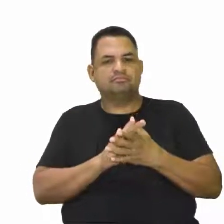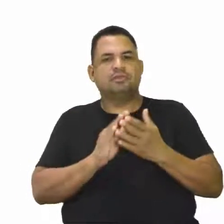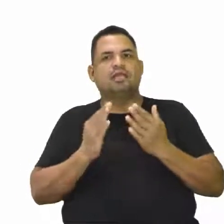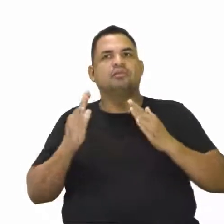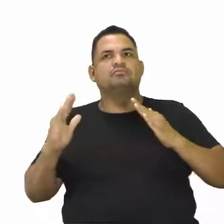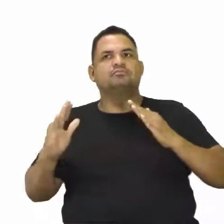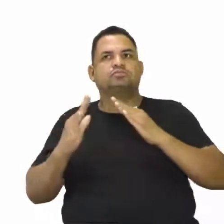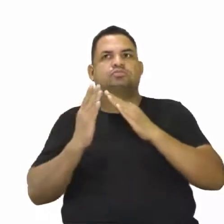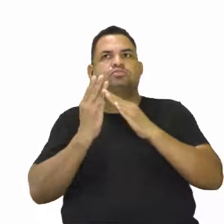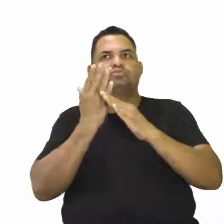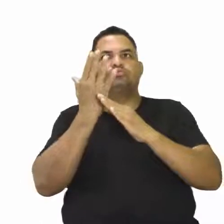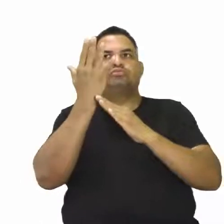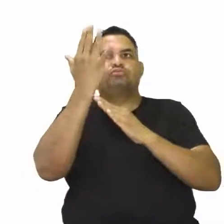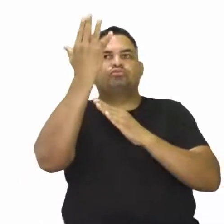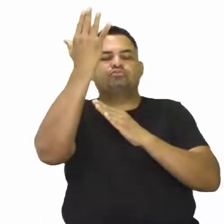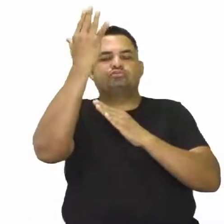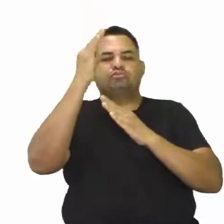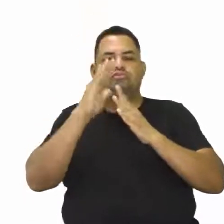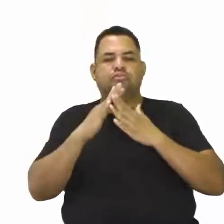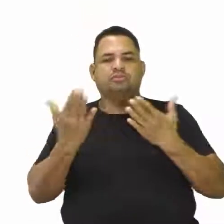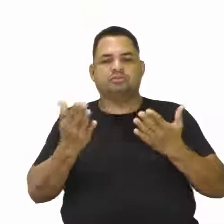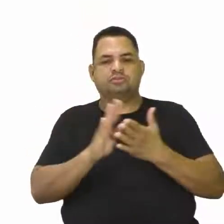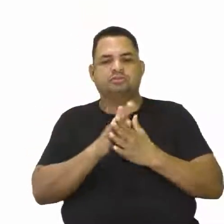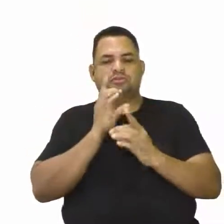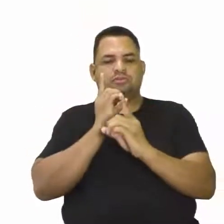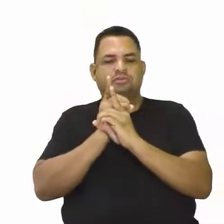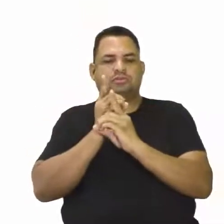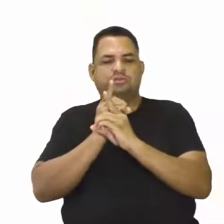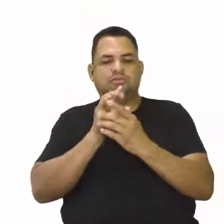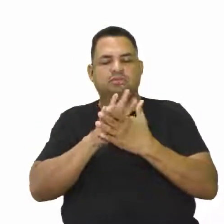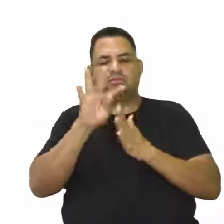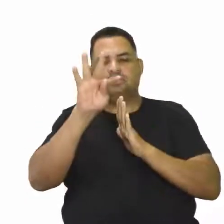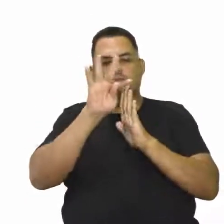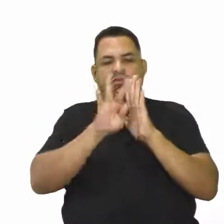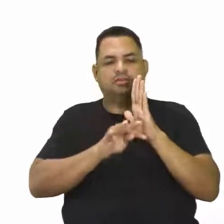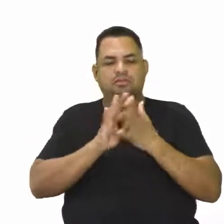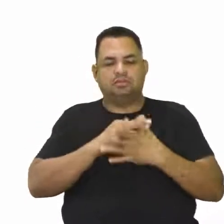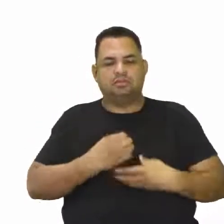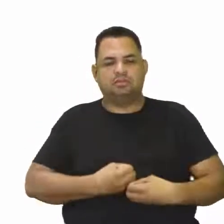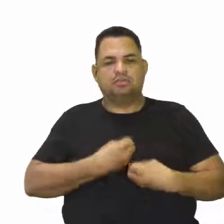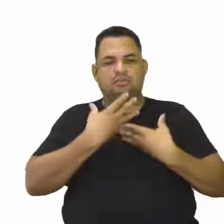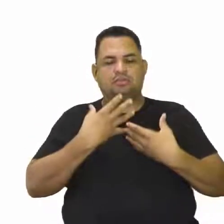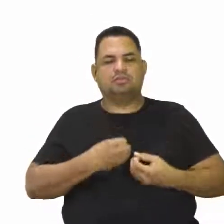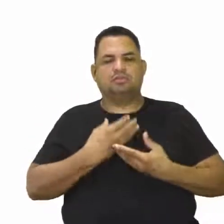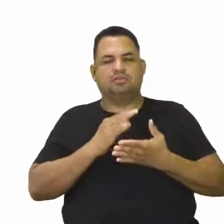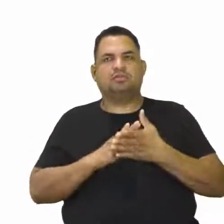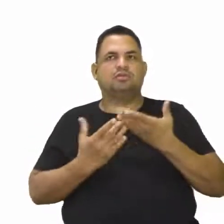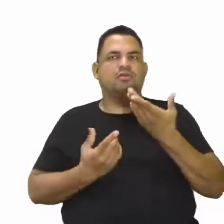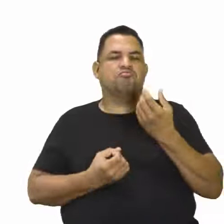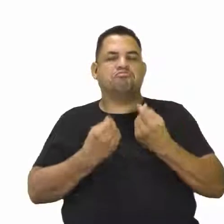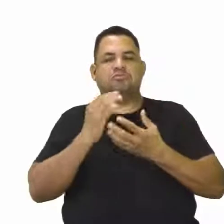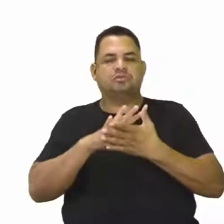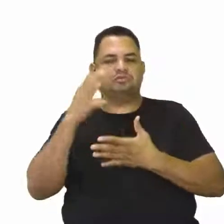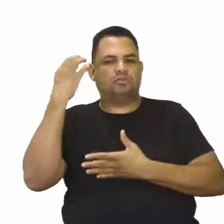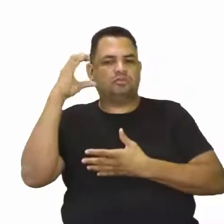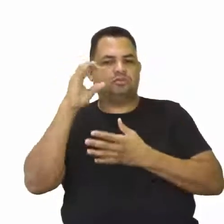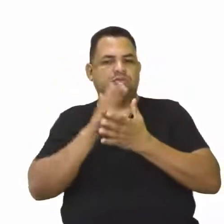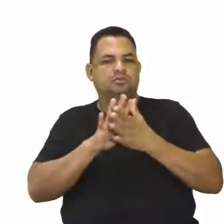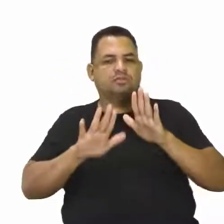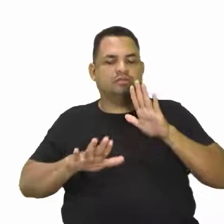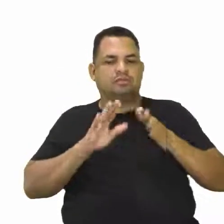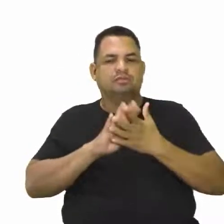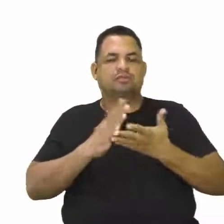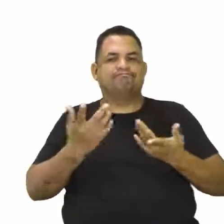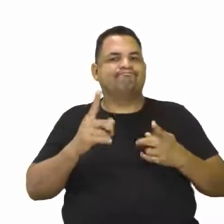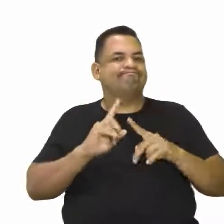chaminé. Então você vai encontrar em textos ali de poesia, algumas músicas talvez, mas